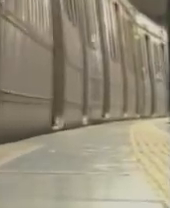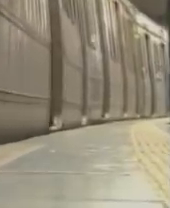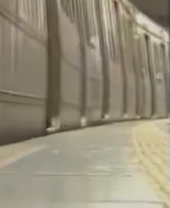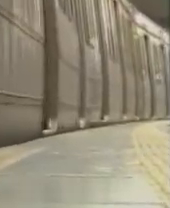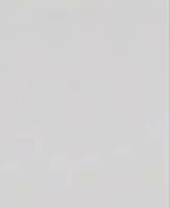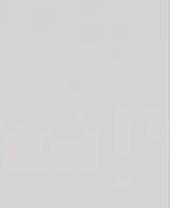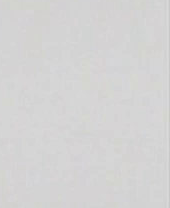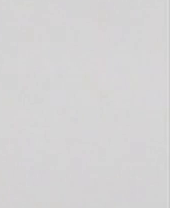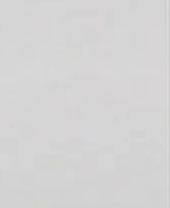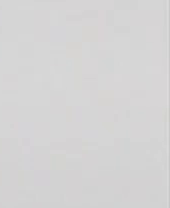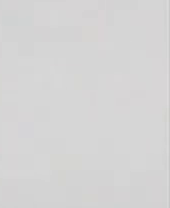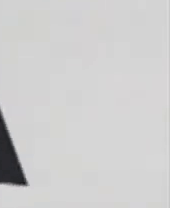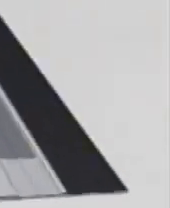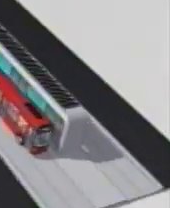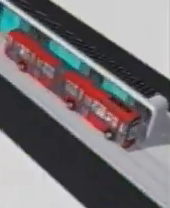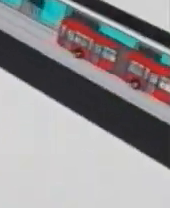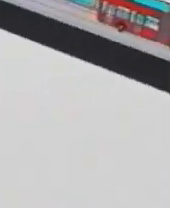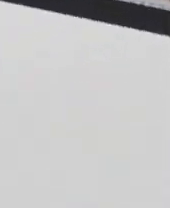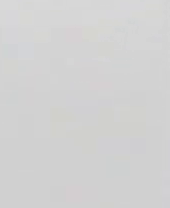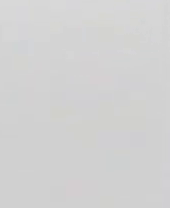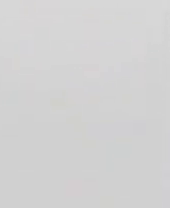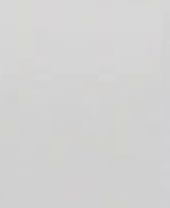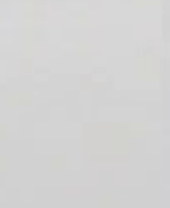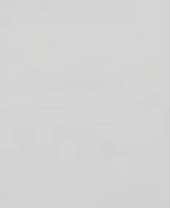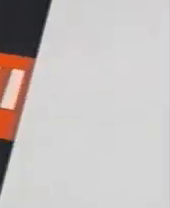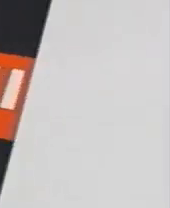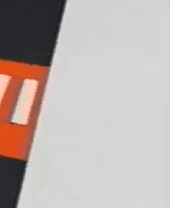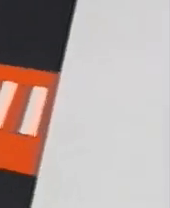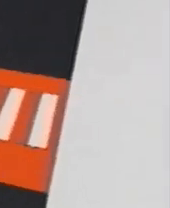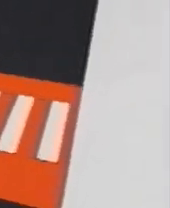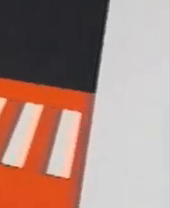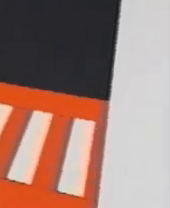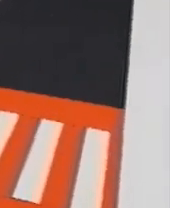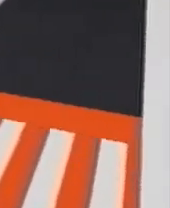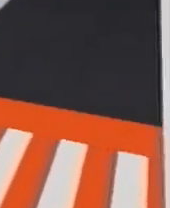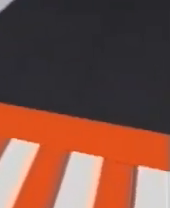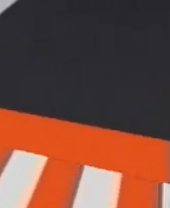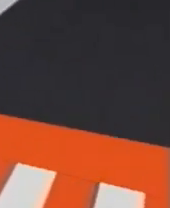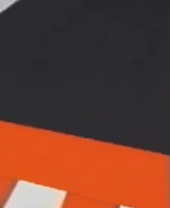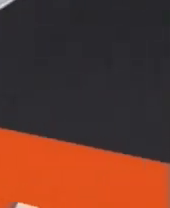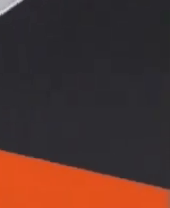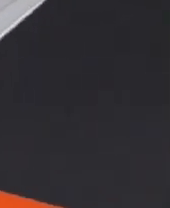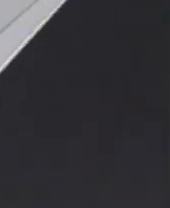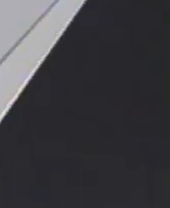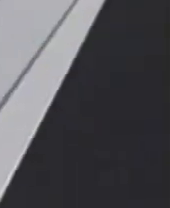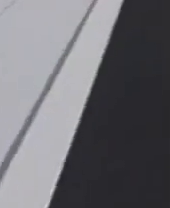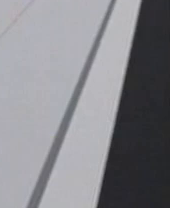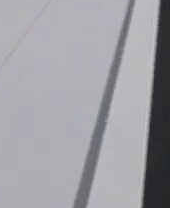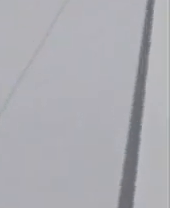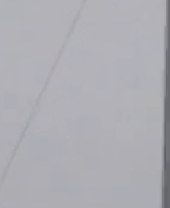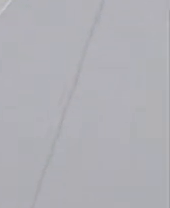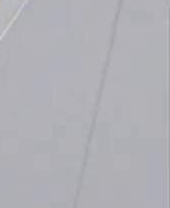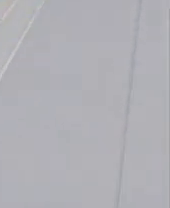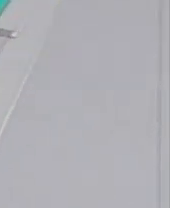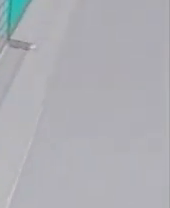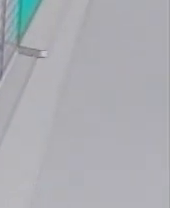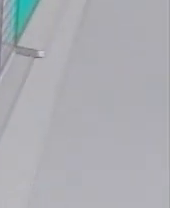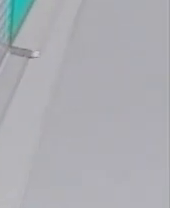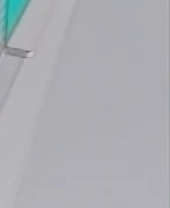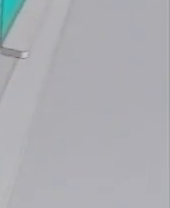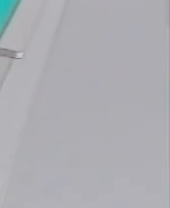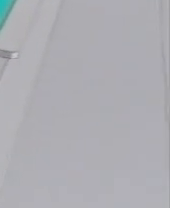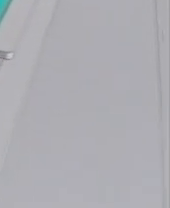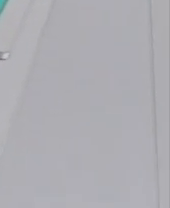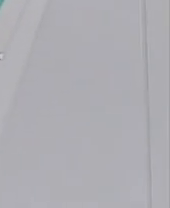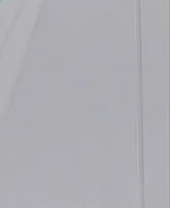uma espécie de metrô. Então eu busquei aproveitar a área de cobertura das estações, dos terminais e das garagens para